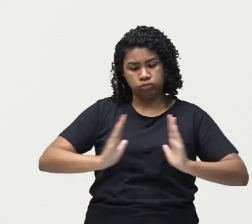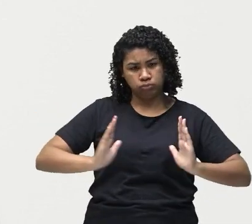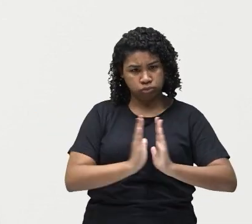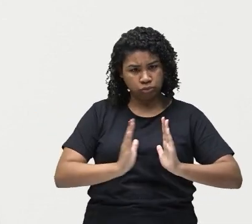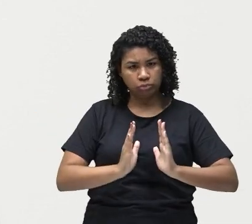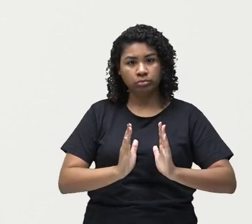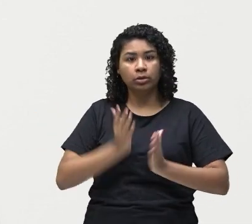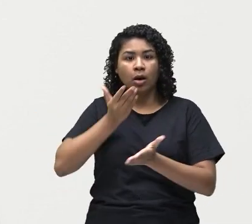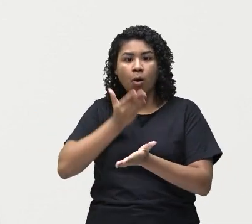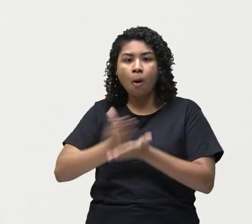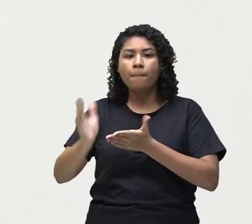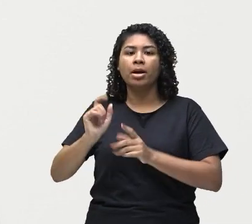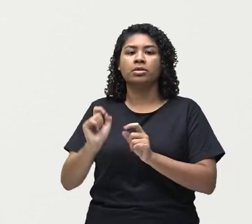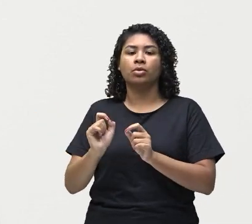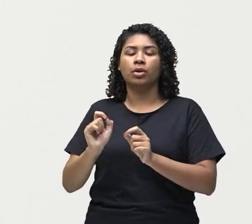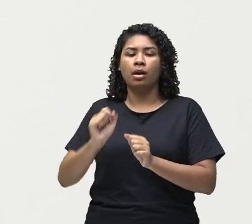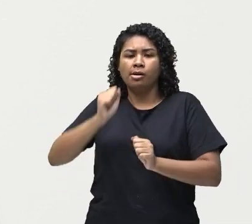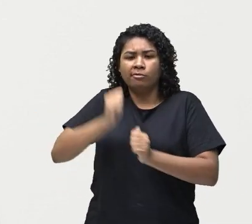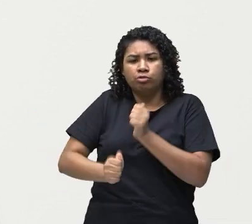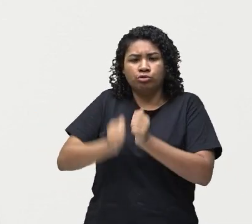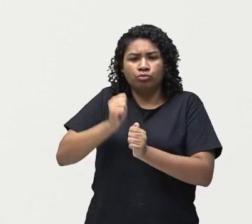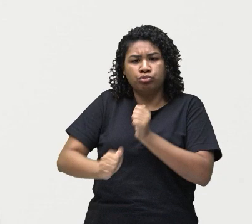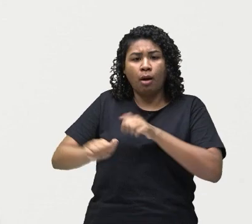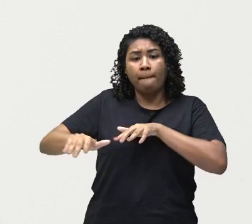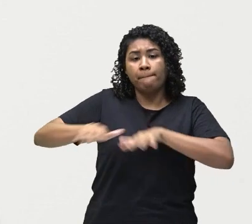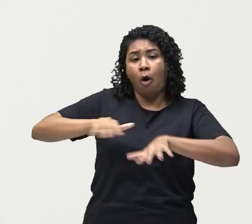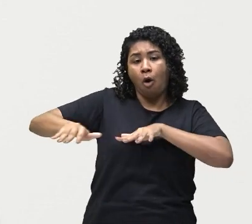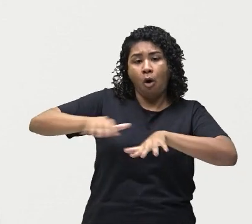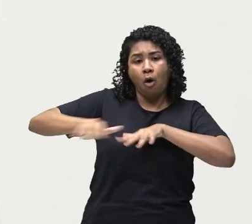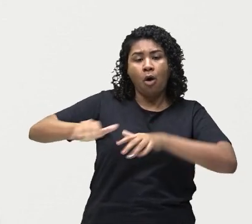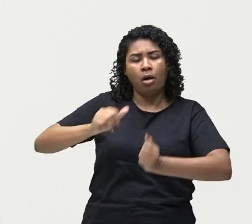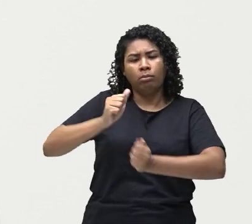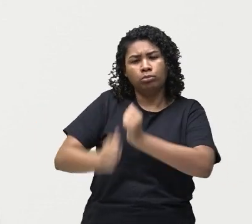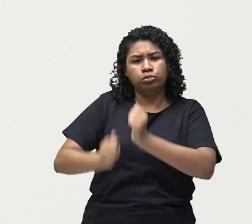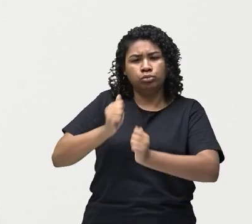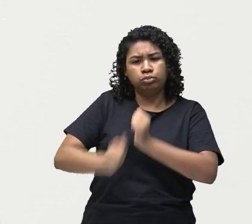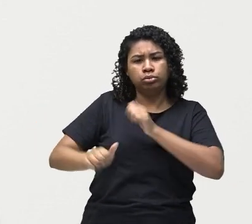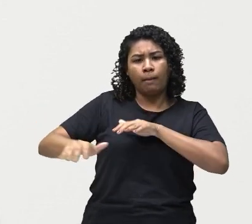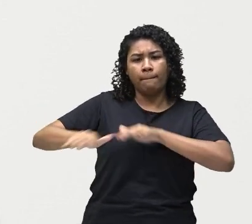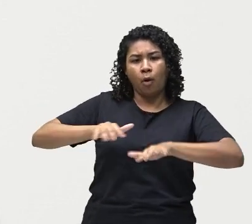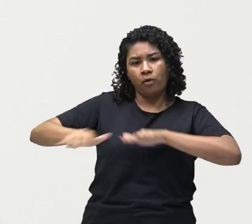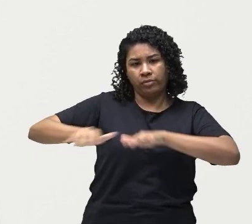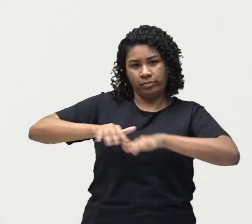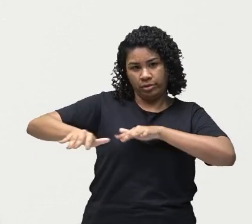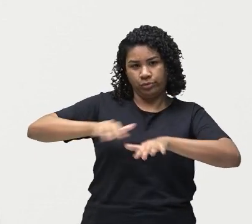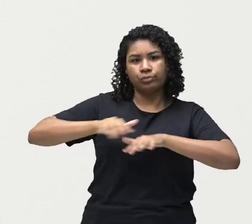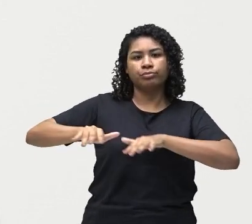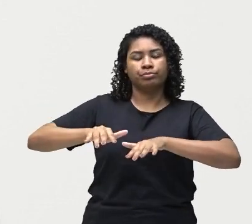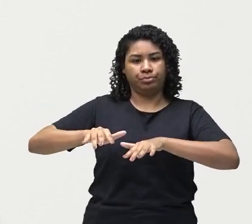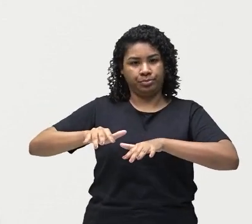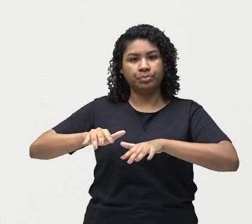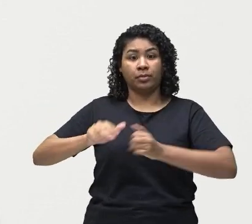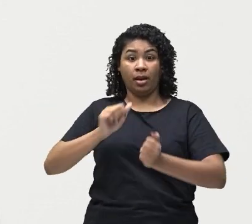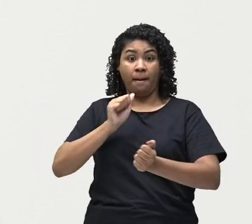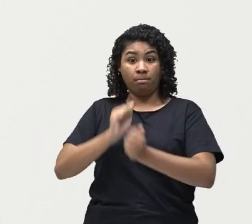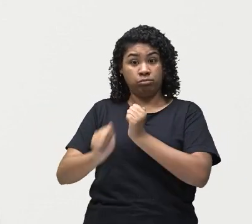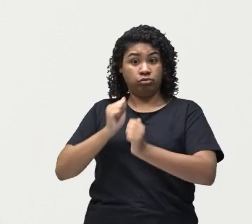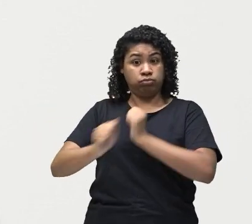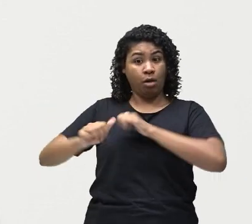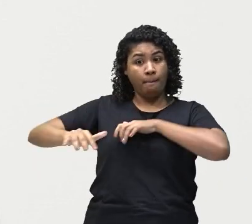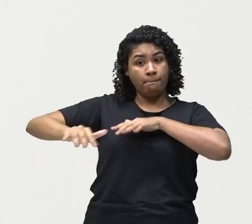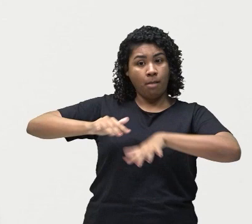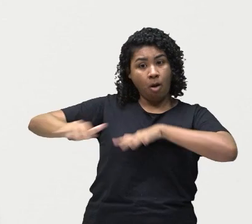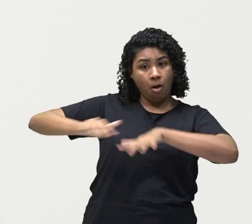combustão aqui ó vai gerar o movimento né Essa combustão em turbinas nesse movimento que